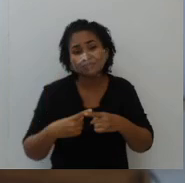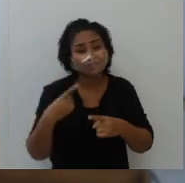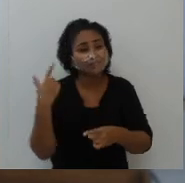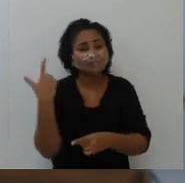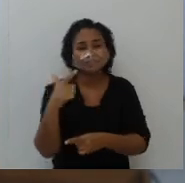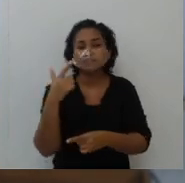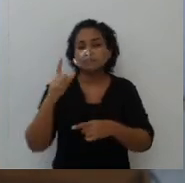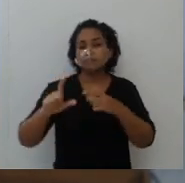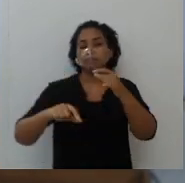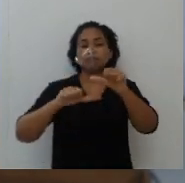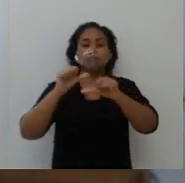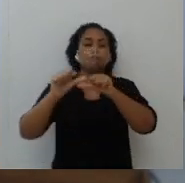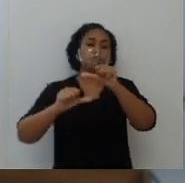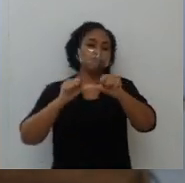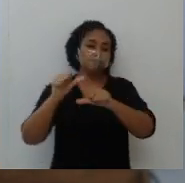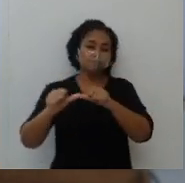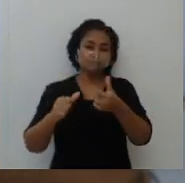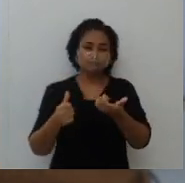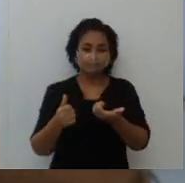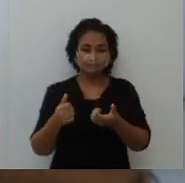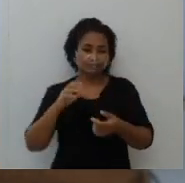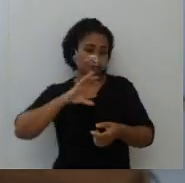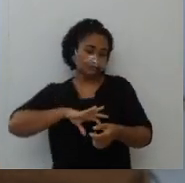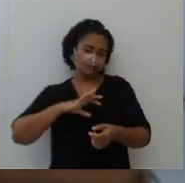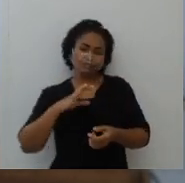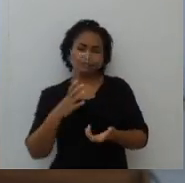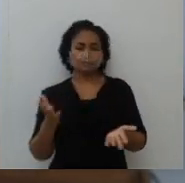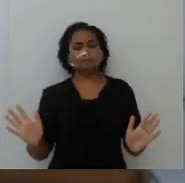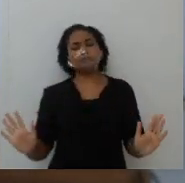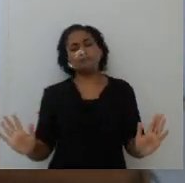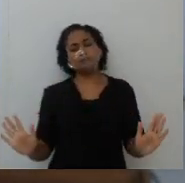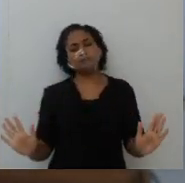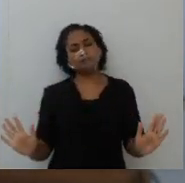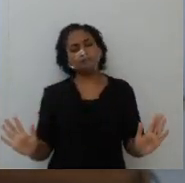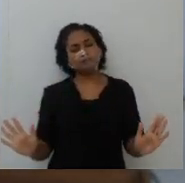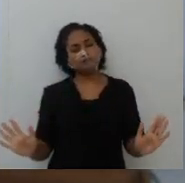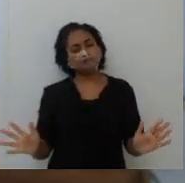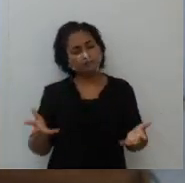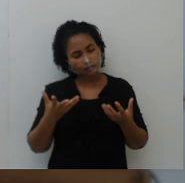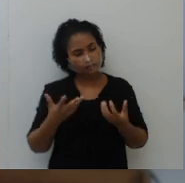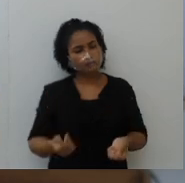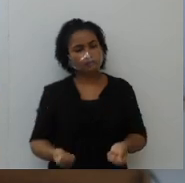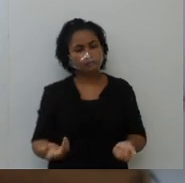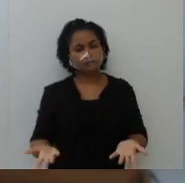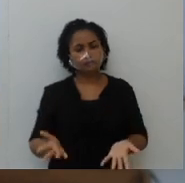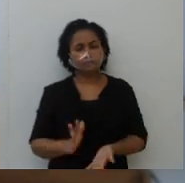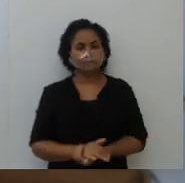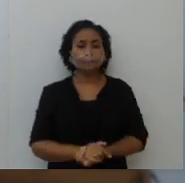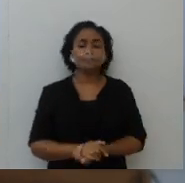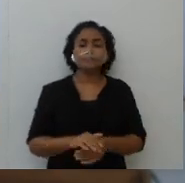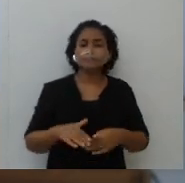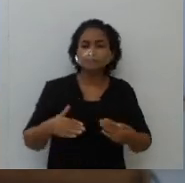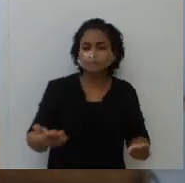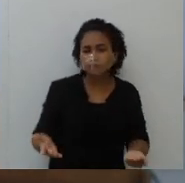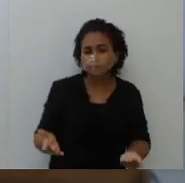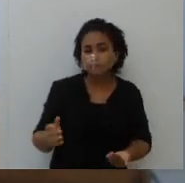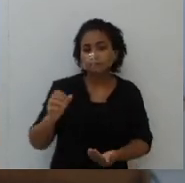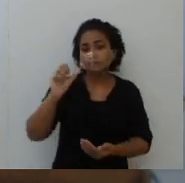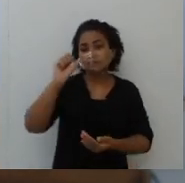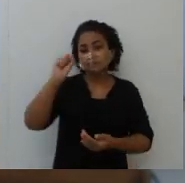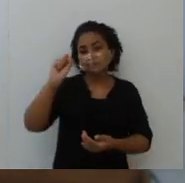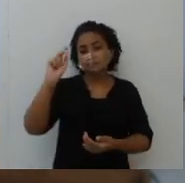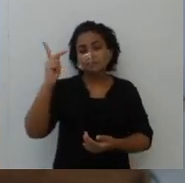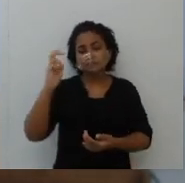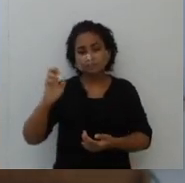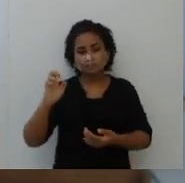aquelas variações de desinências verbais como em português, tá, minha gente? Come on, vamos lá, né? Então, no he, she, it,